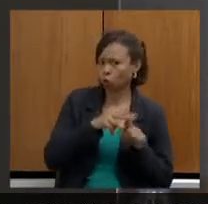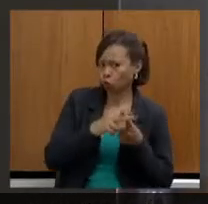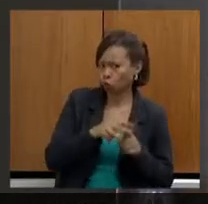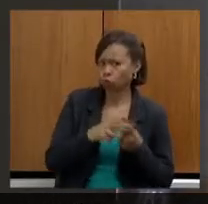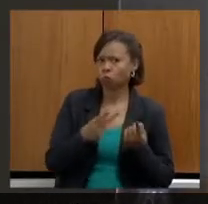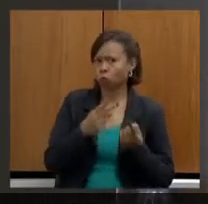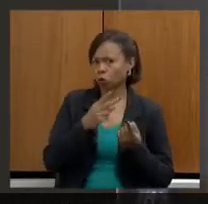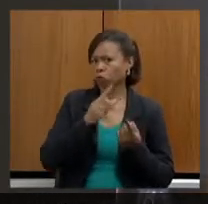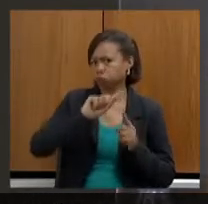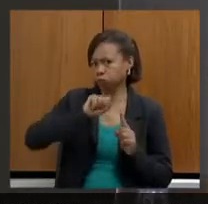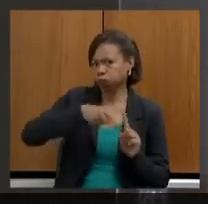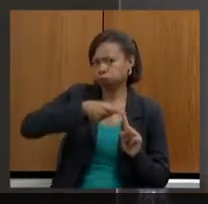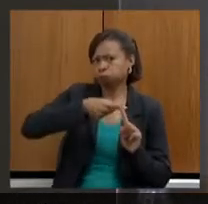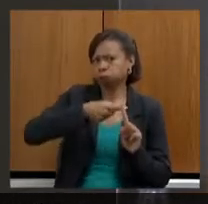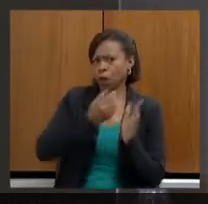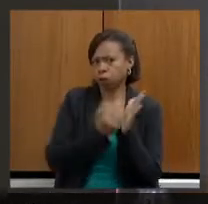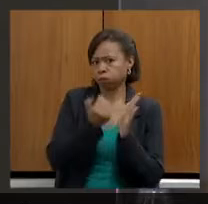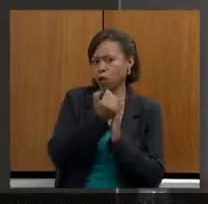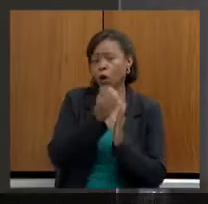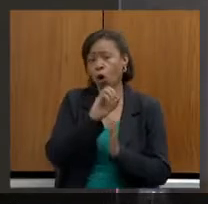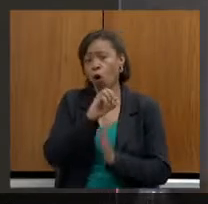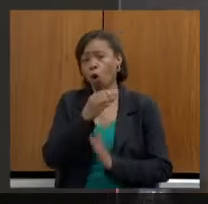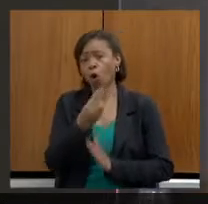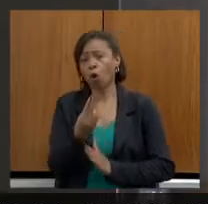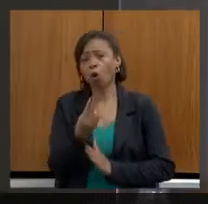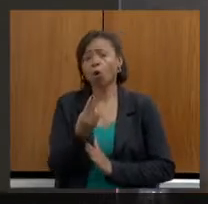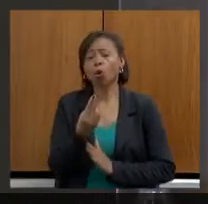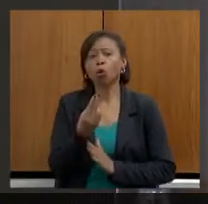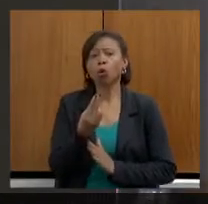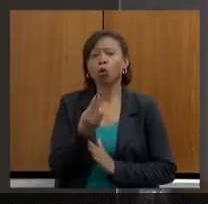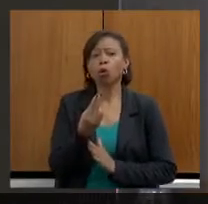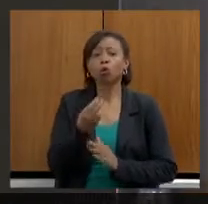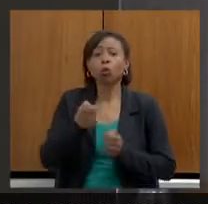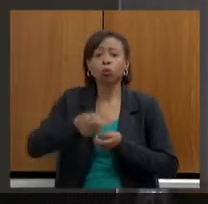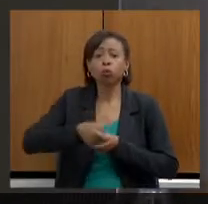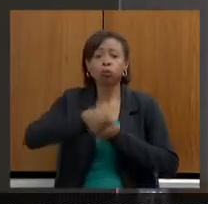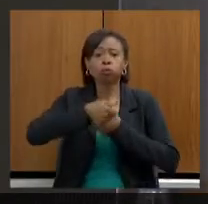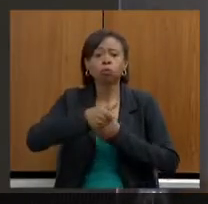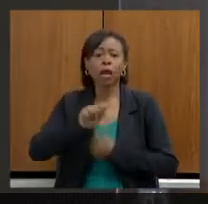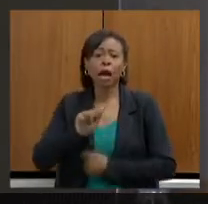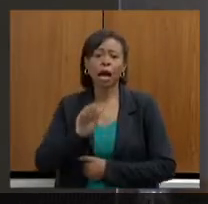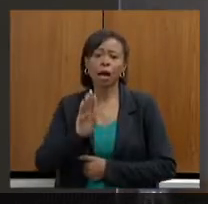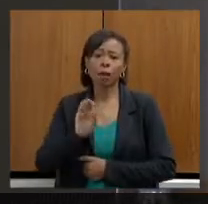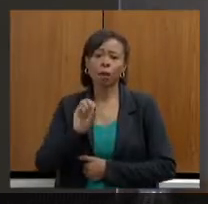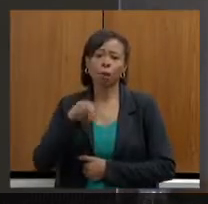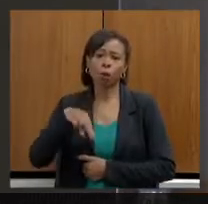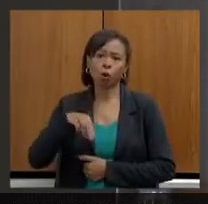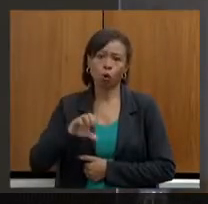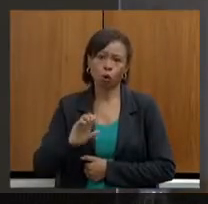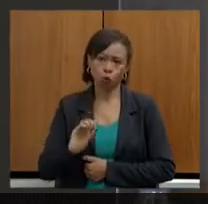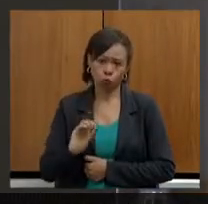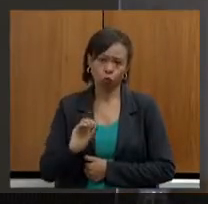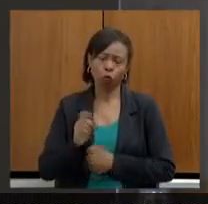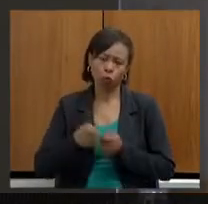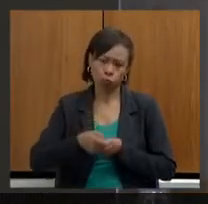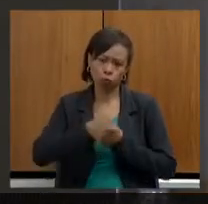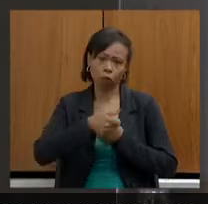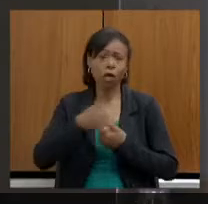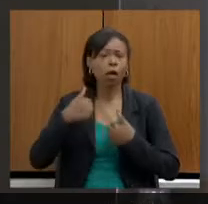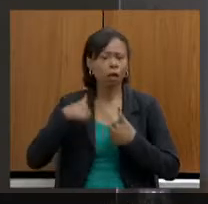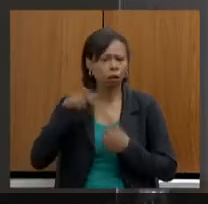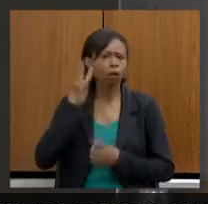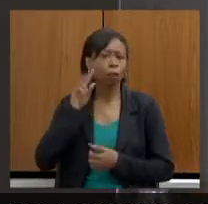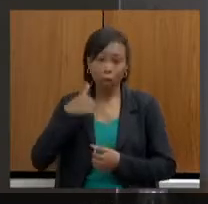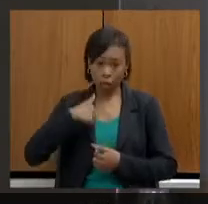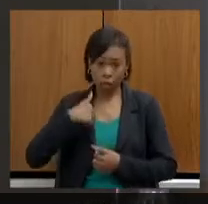Dance do salário ou mesmo de um abono eu me lembro aqui deputada Eu sou